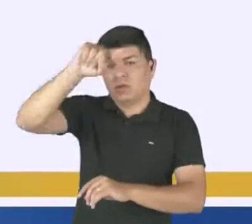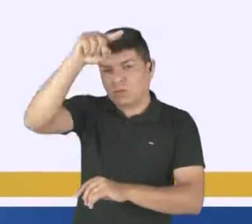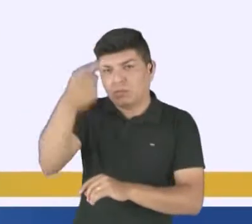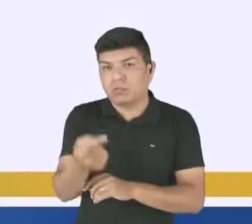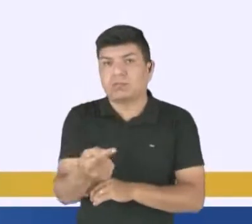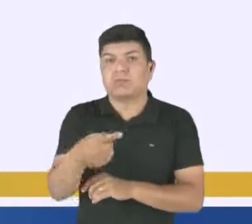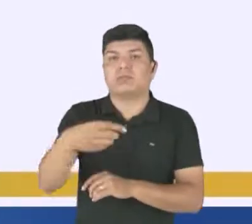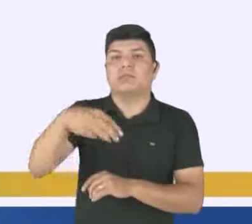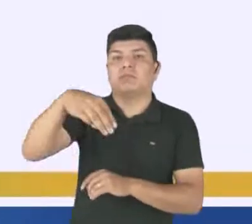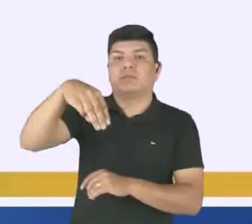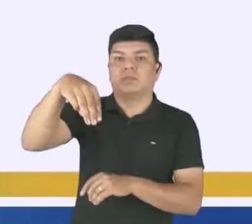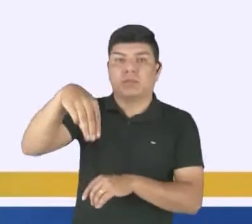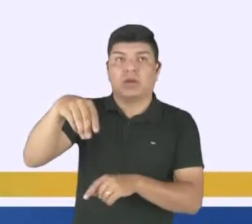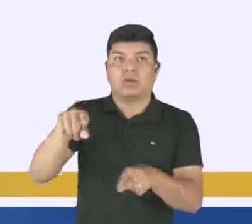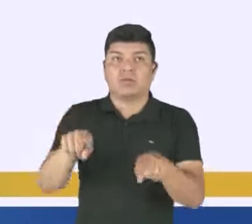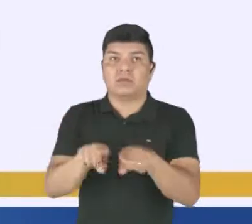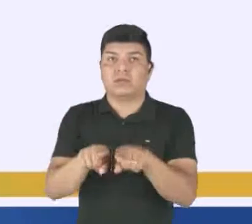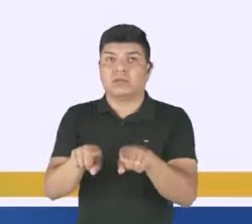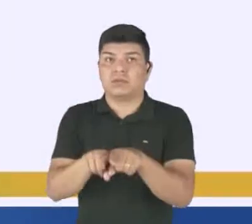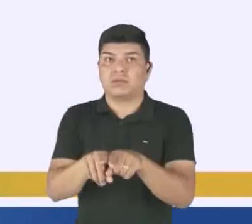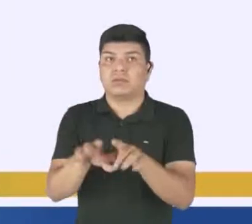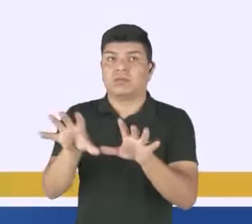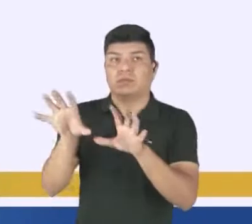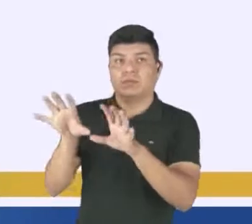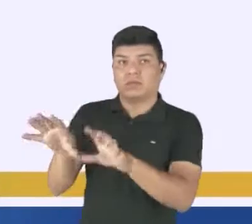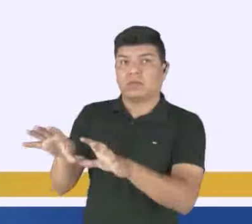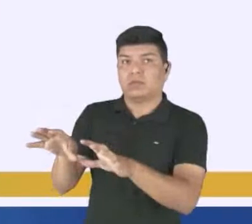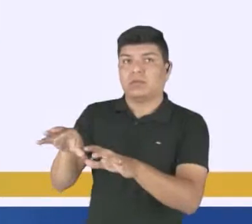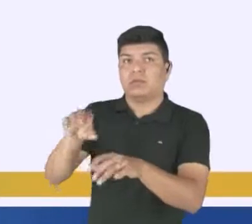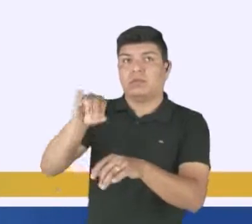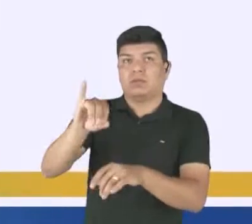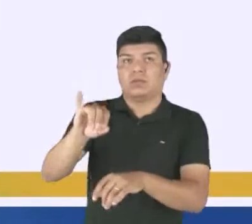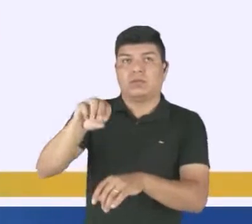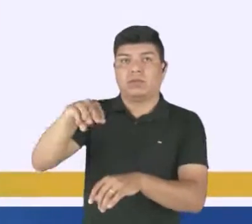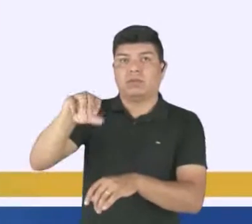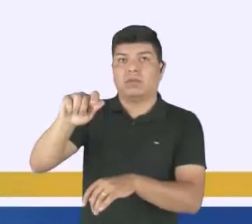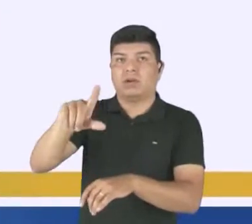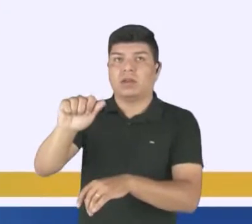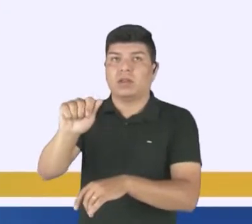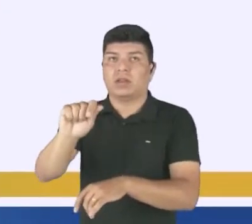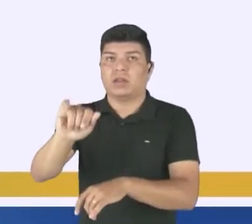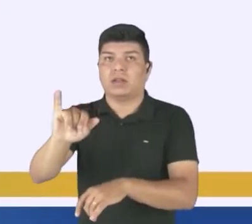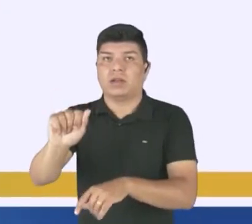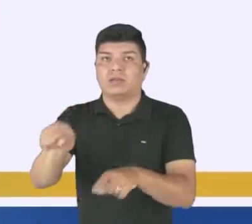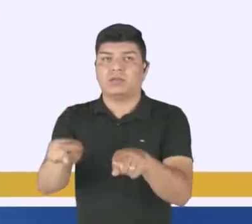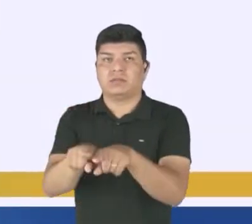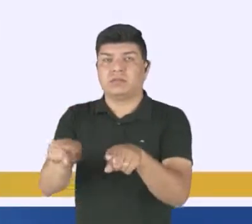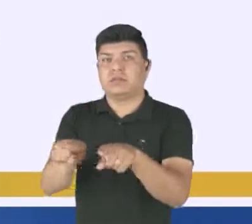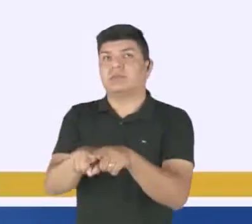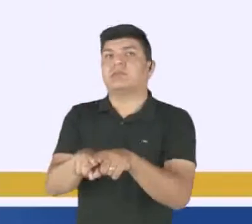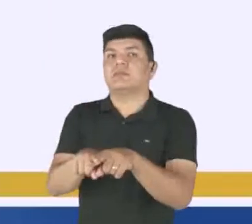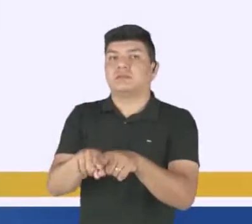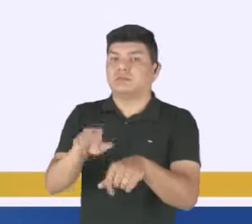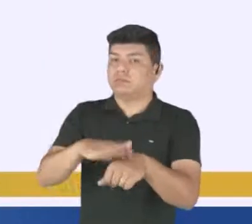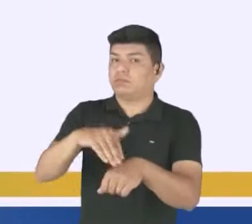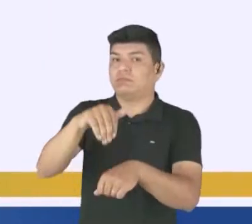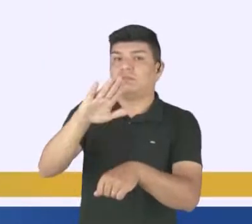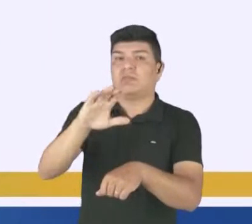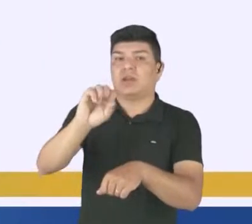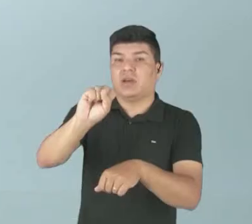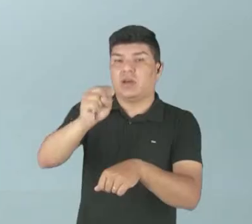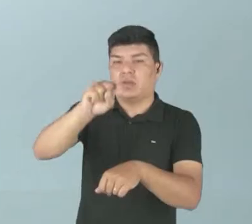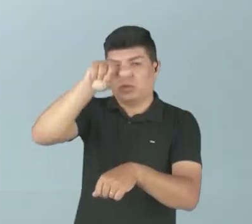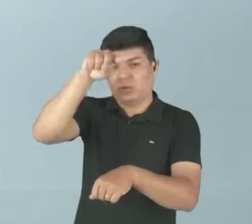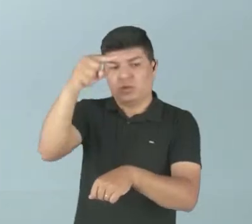metros. Em outras palavras, quando pegamos o caso do Himalaia, que são formações rochosas jovens, chega a mais de